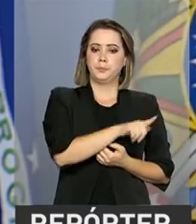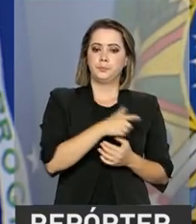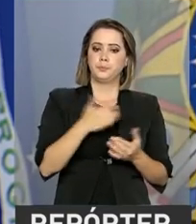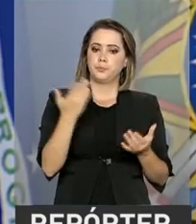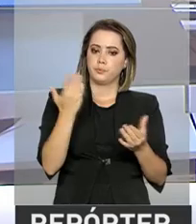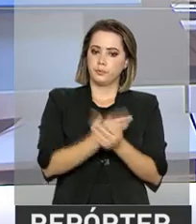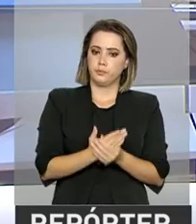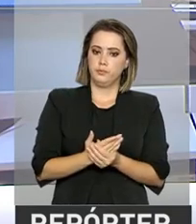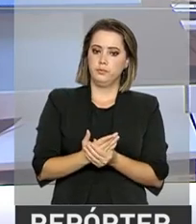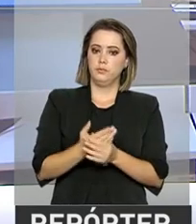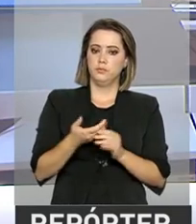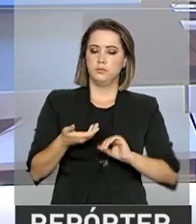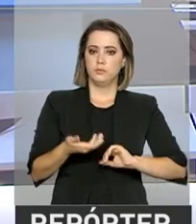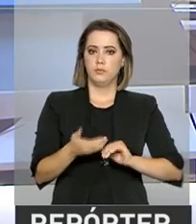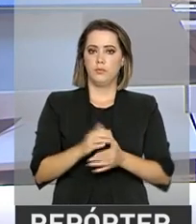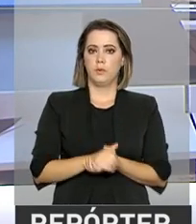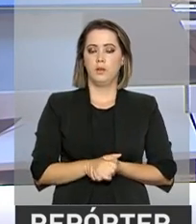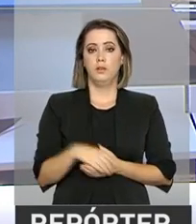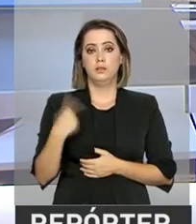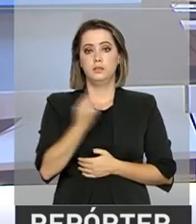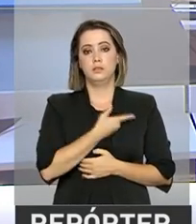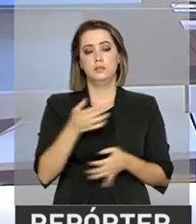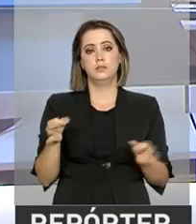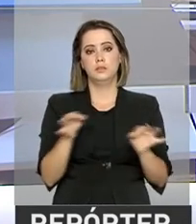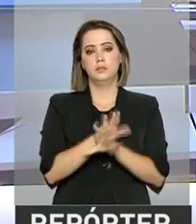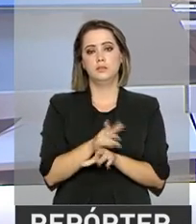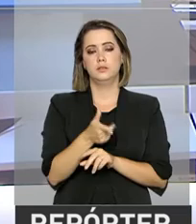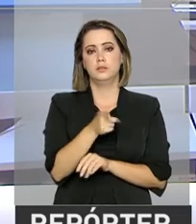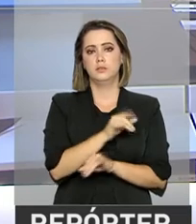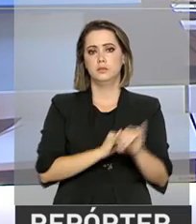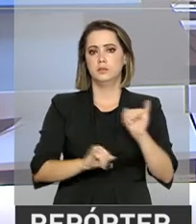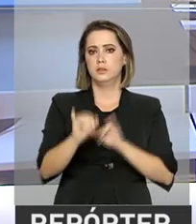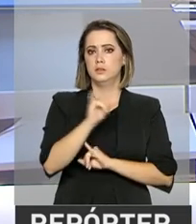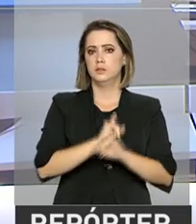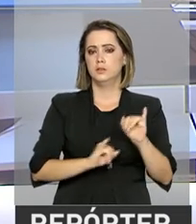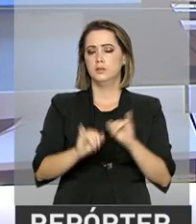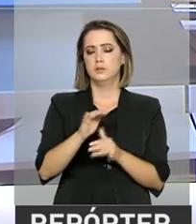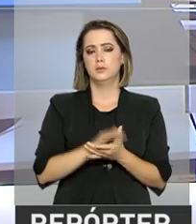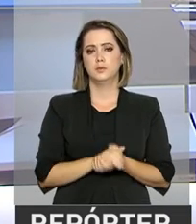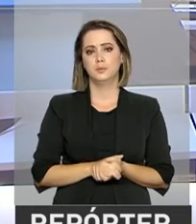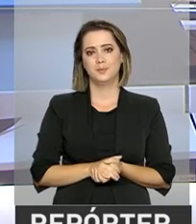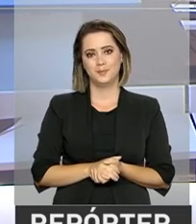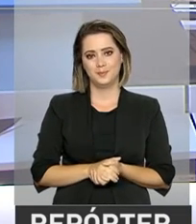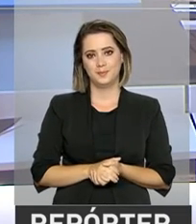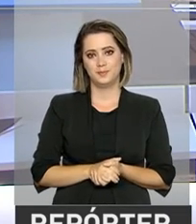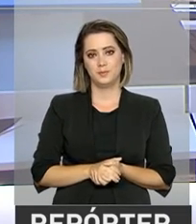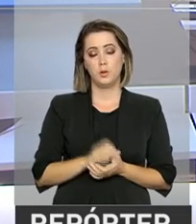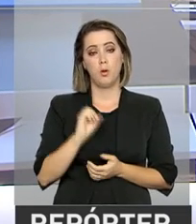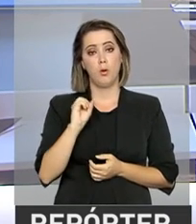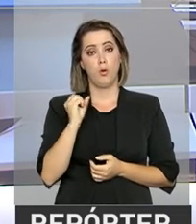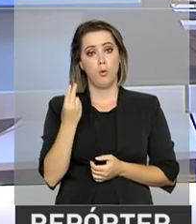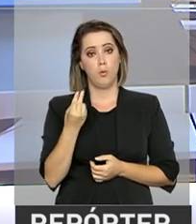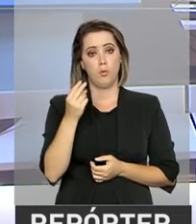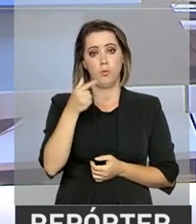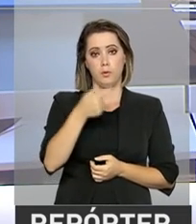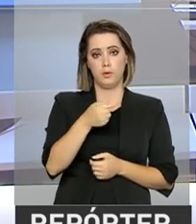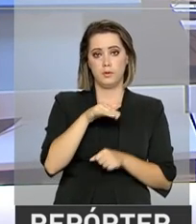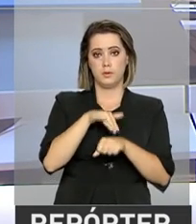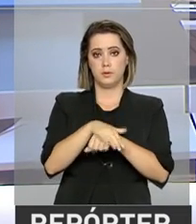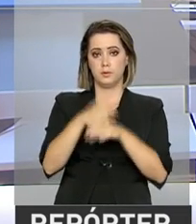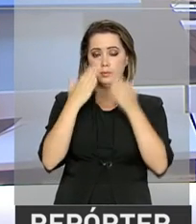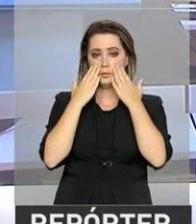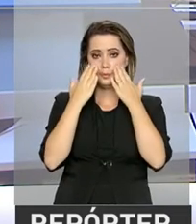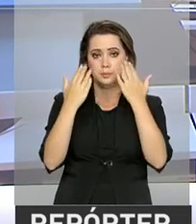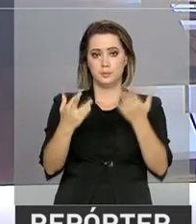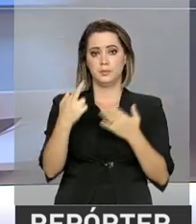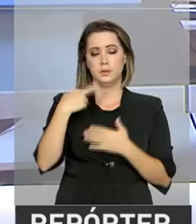tramitação. Nós ficamos por aqui, podemos voltar a qualquer momento com outras informações ou às 7 da noite na próxima